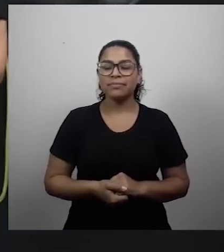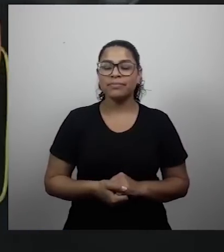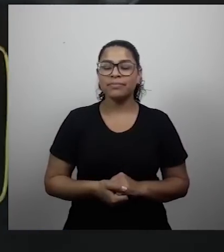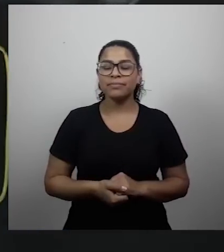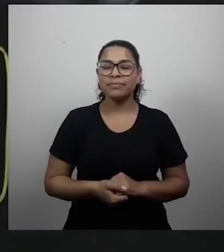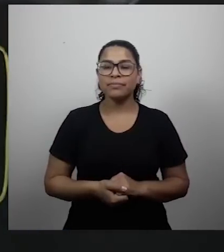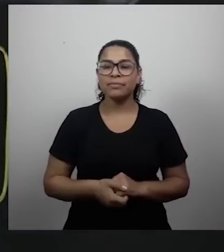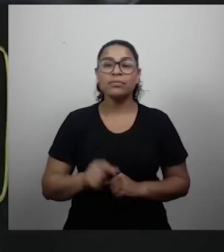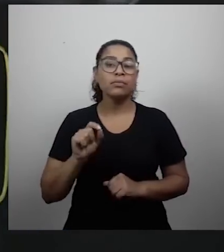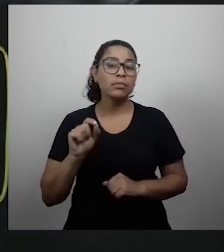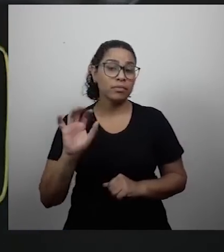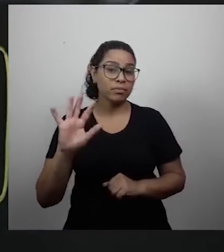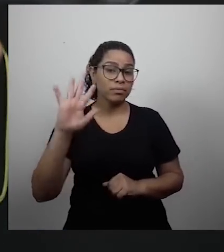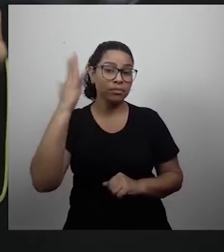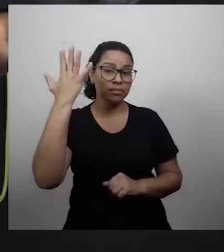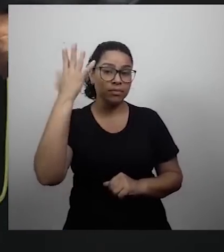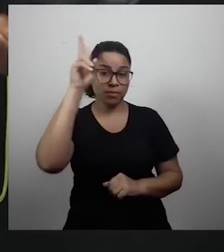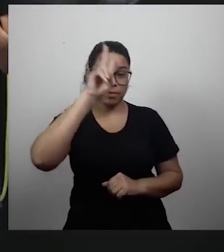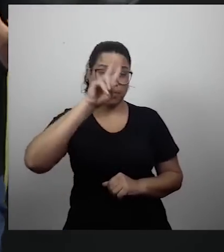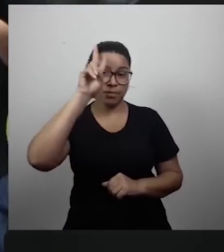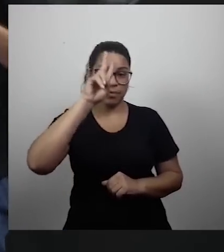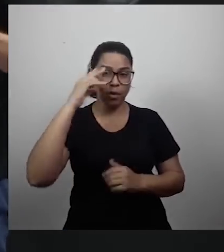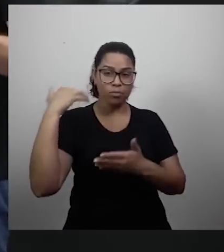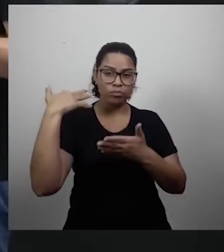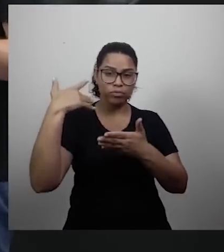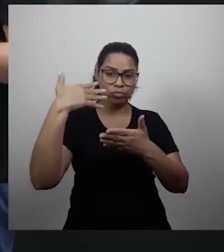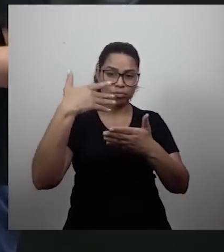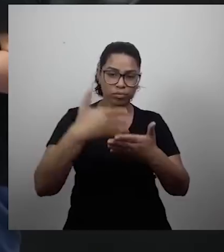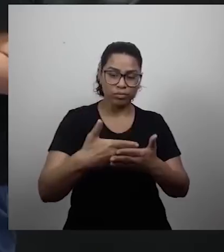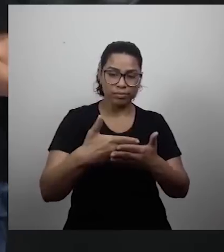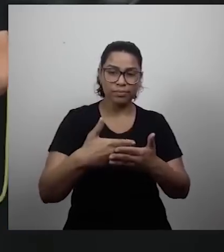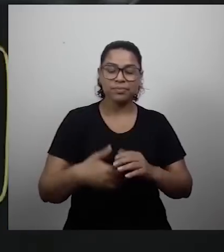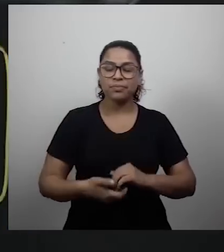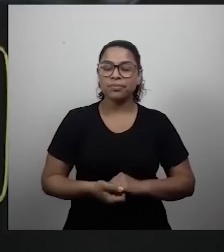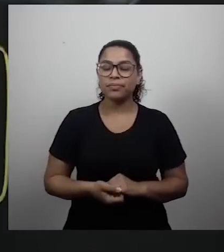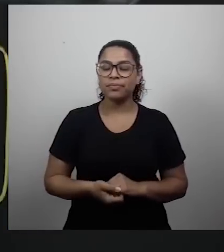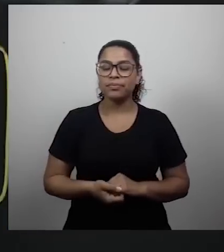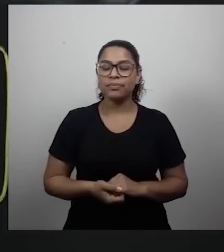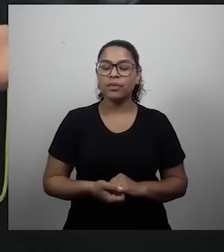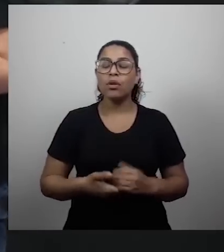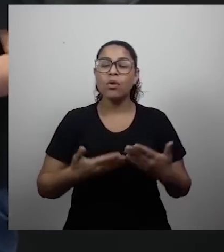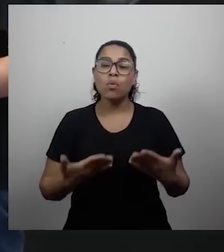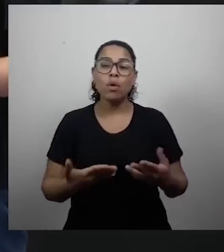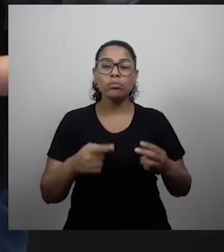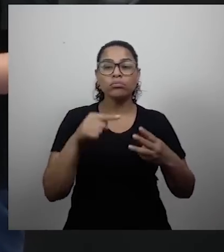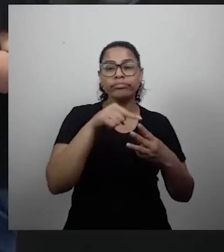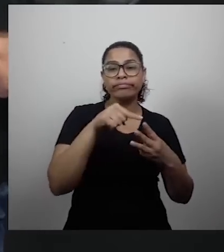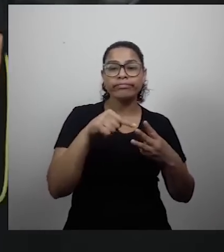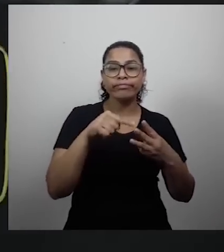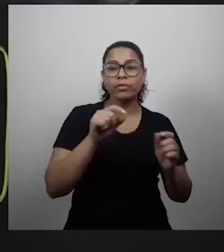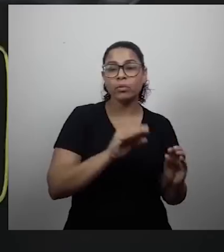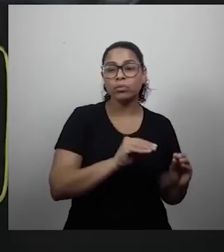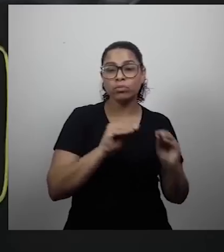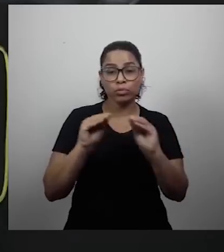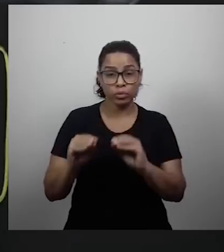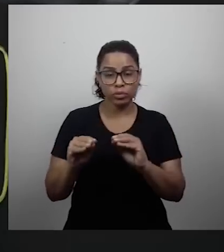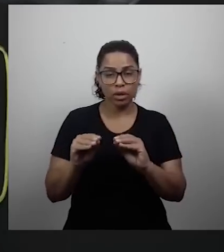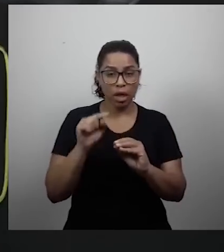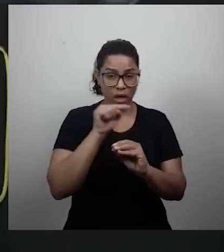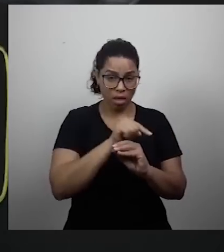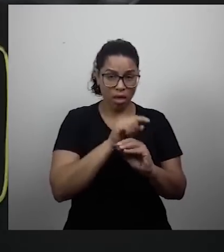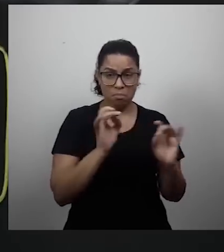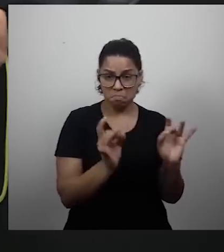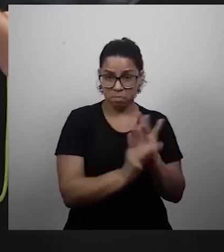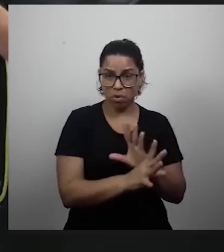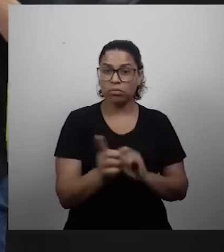que aconteceram na história da humanidade. Quando passa de um para o outro, não quer dizer que o anterior deixou de